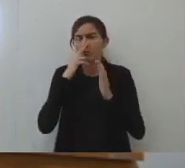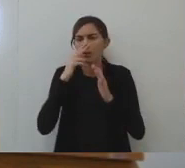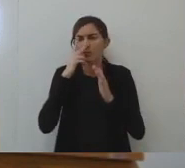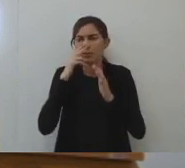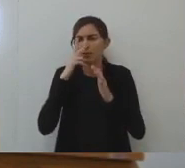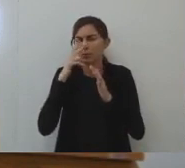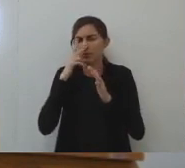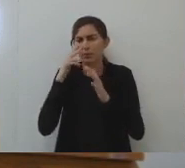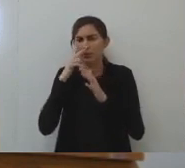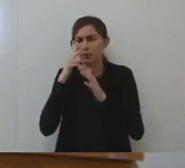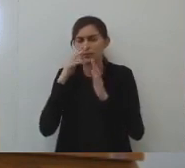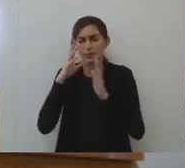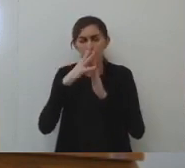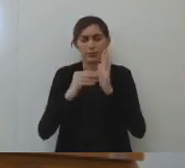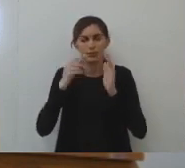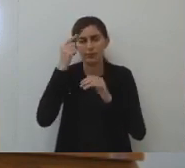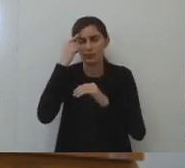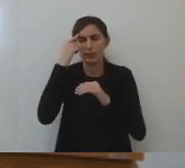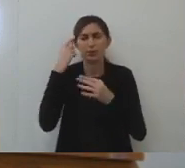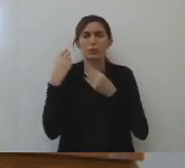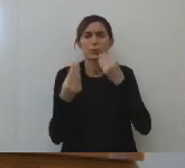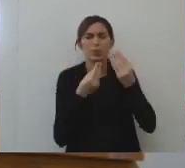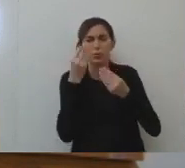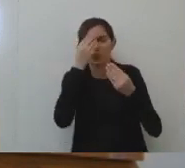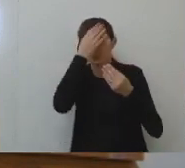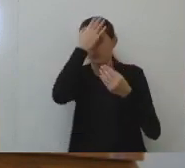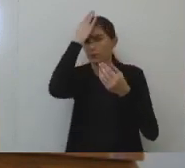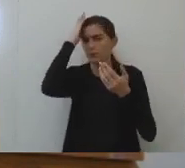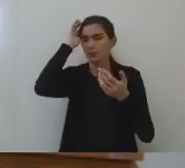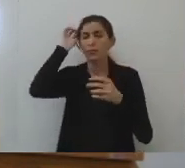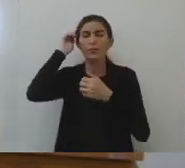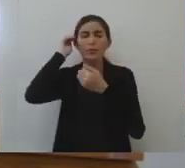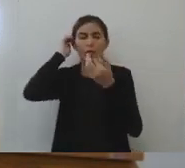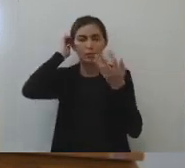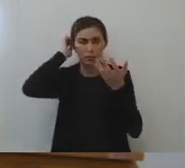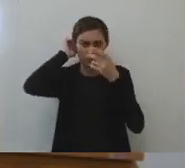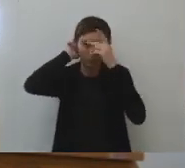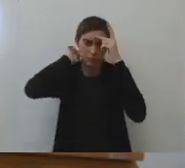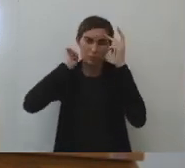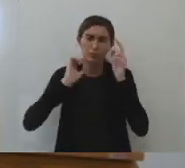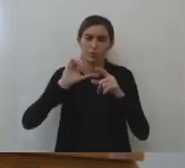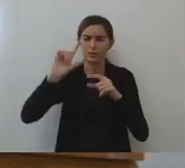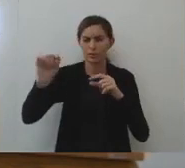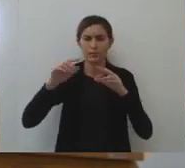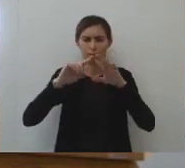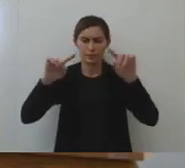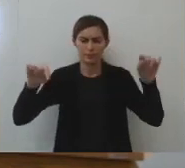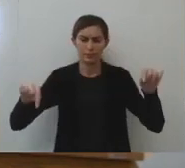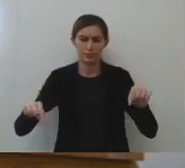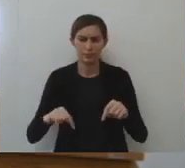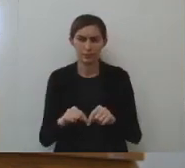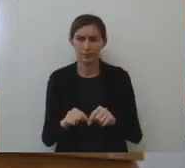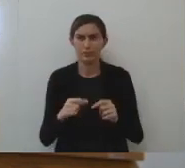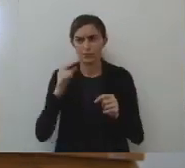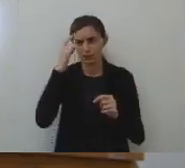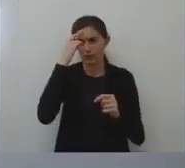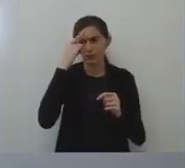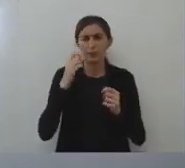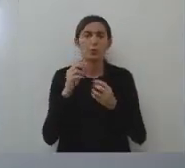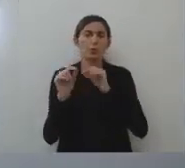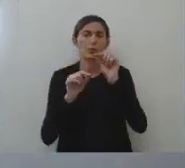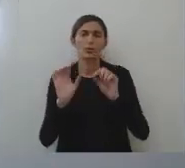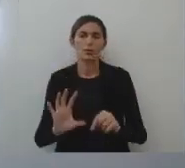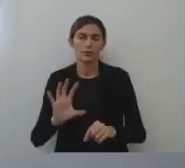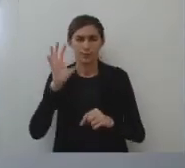do mesmo formato, pensando da mesma maneira. Quando uma pessoa ela sai dessa caixinha e ela pensa de uma maneira diferente, o que é que